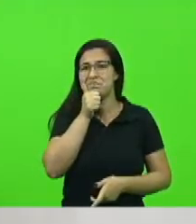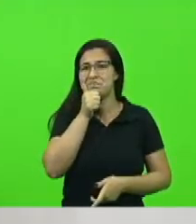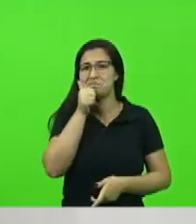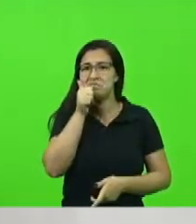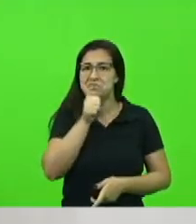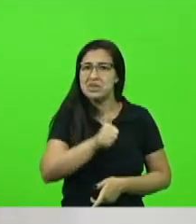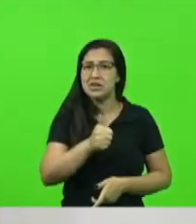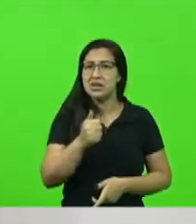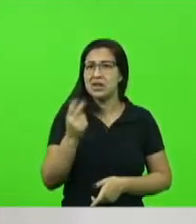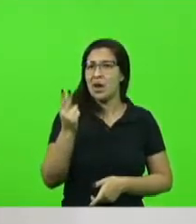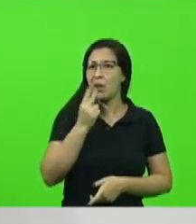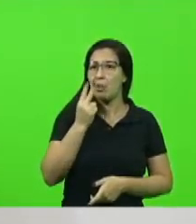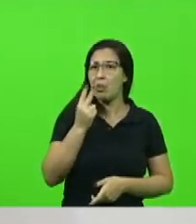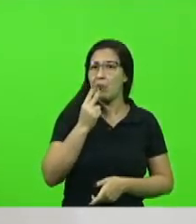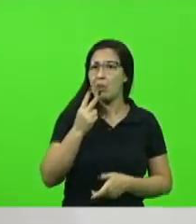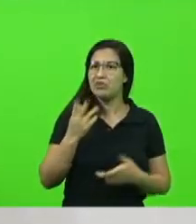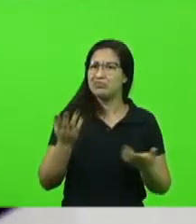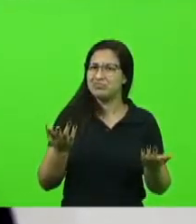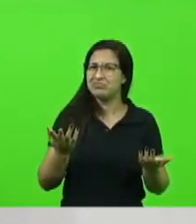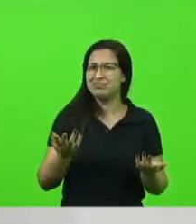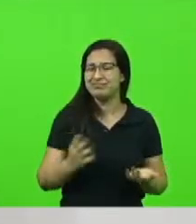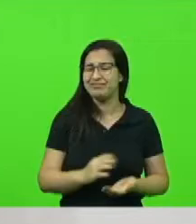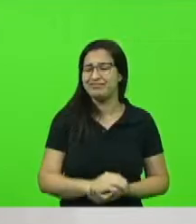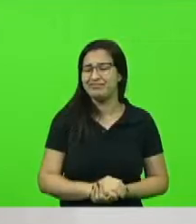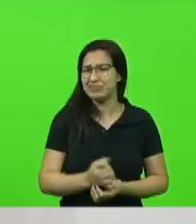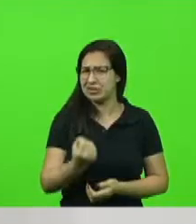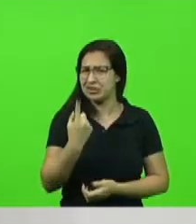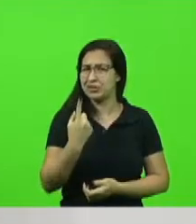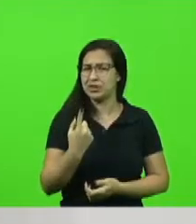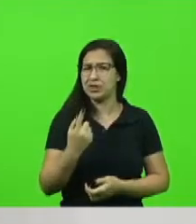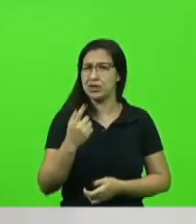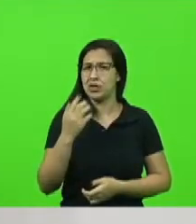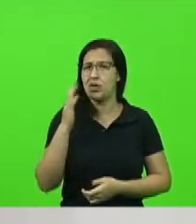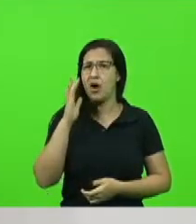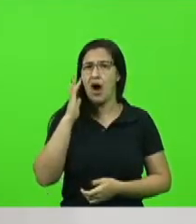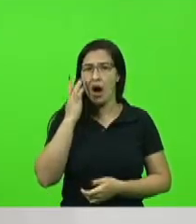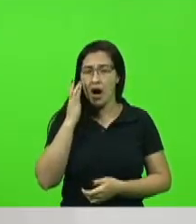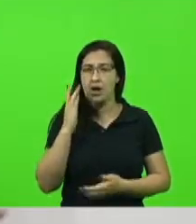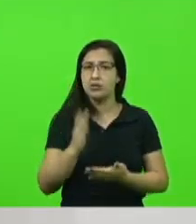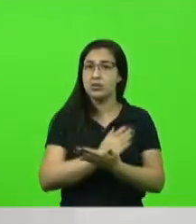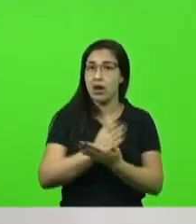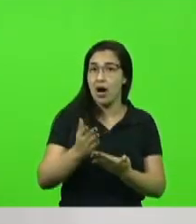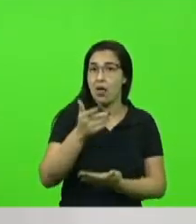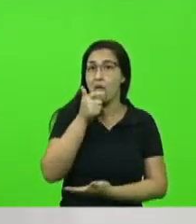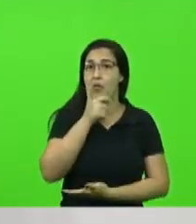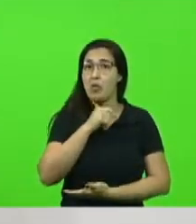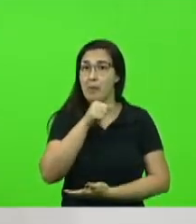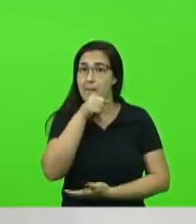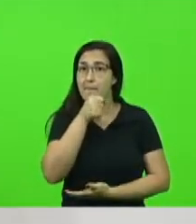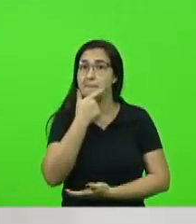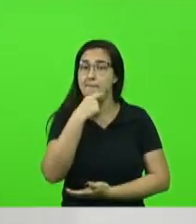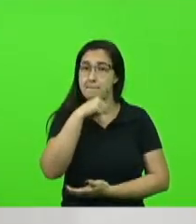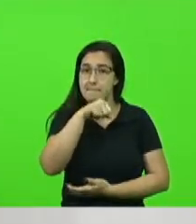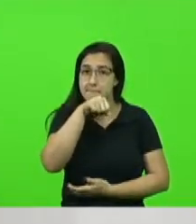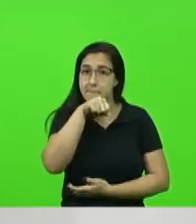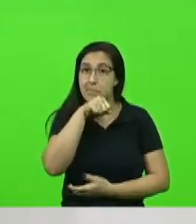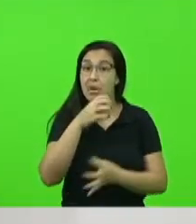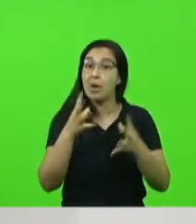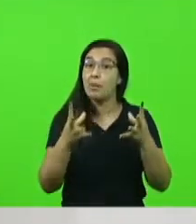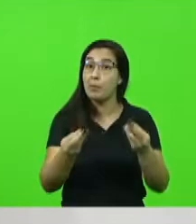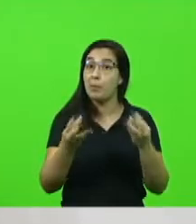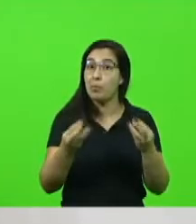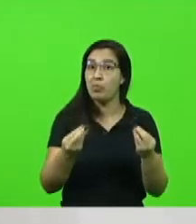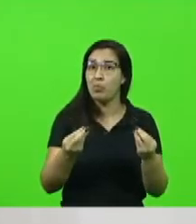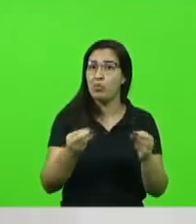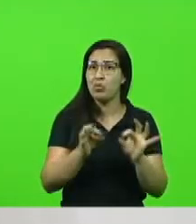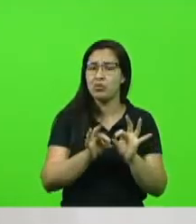Eu acredito que os pais estão meio, alguns pais, a maioria lá, meio